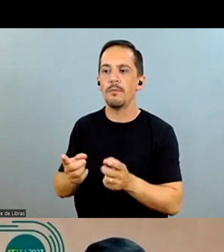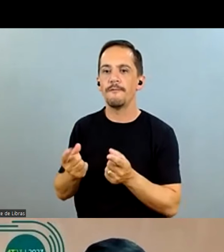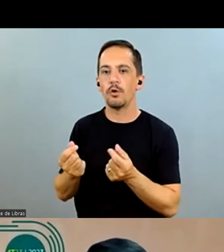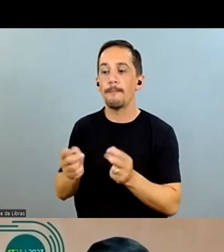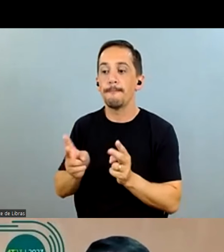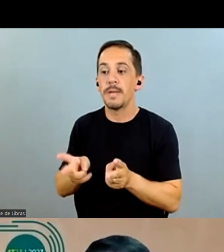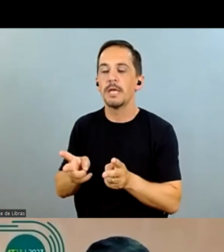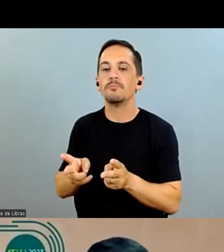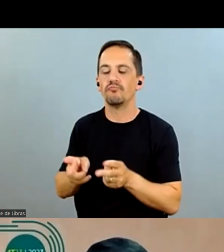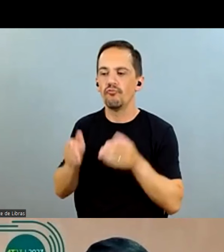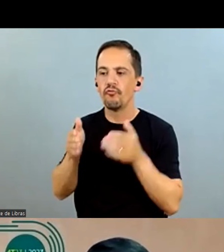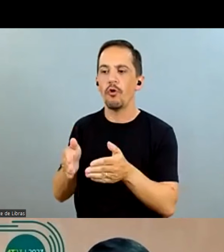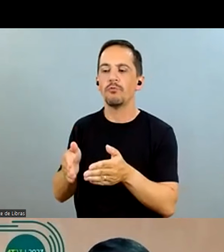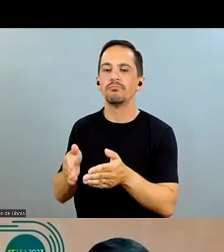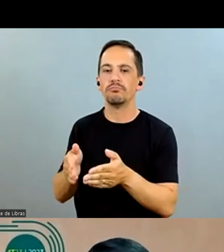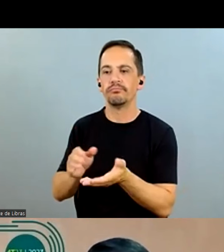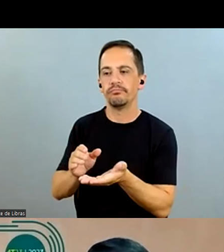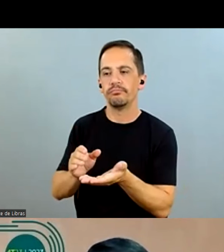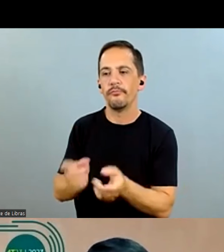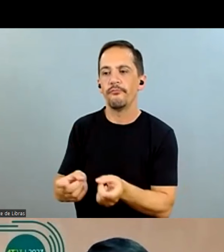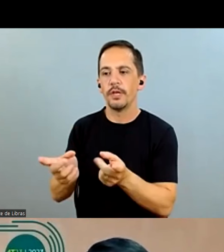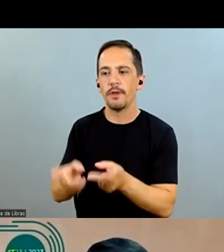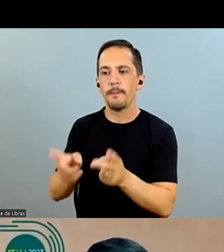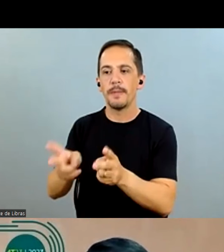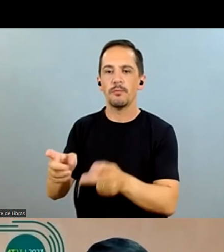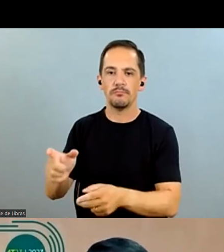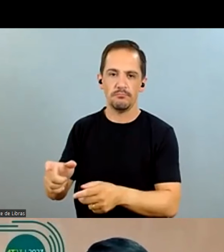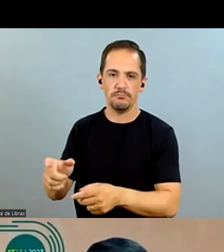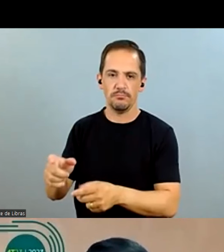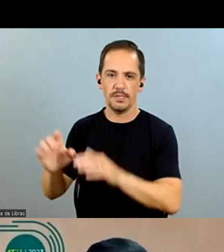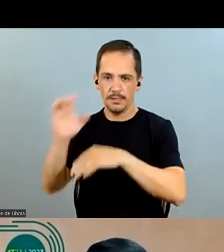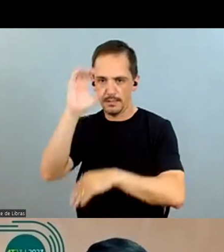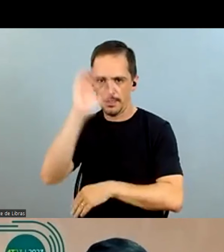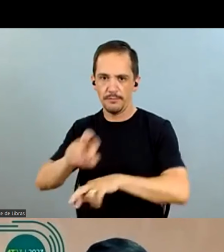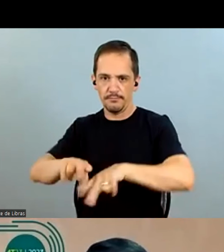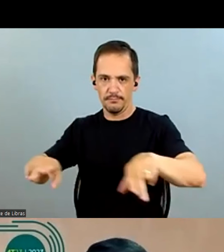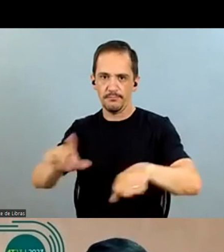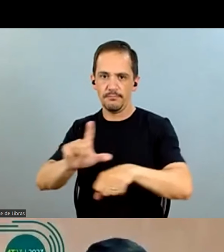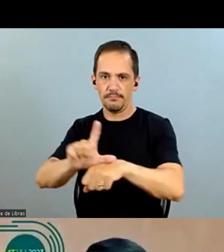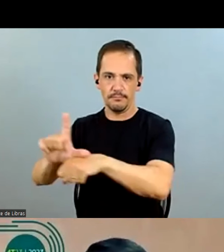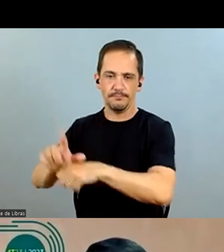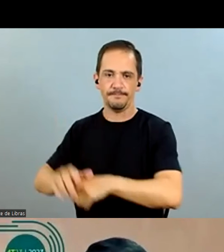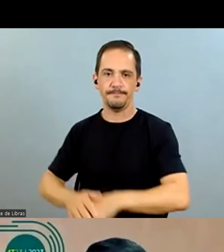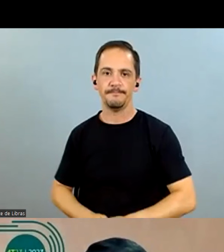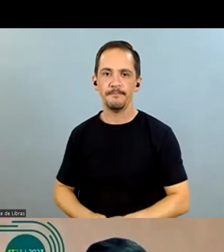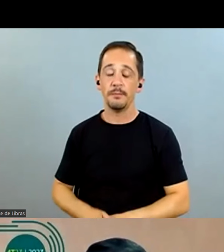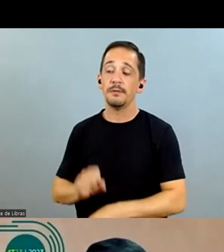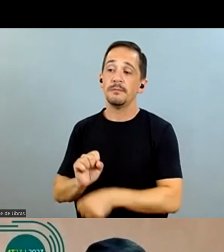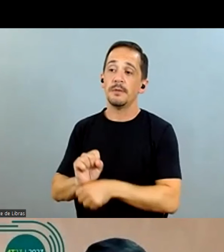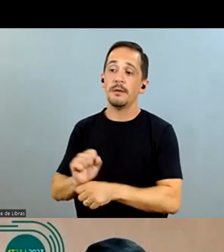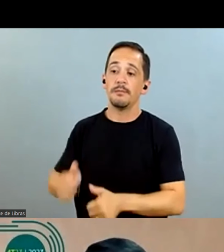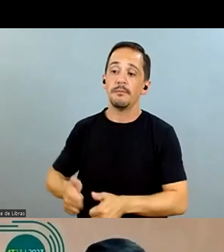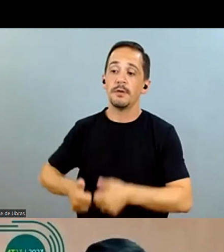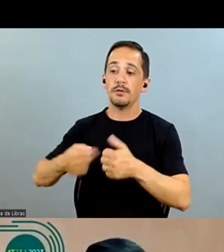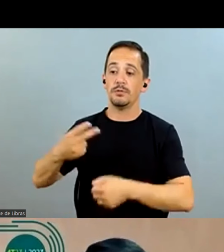algum volume eh nesse momento mas com uma melhora esperada do mercado a partir do segundo trimestre a situação